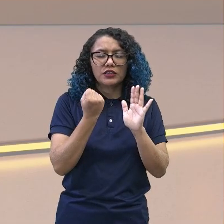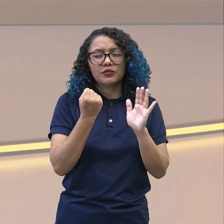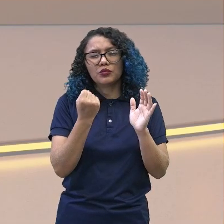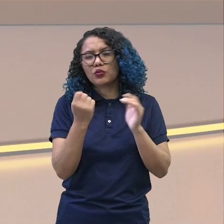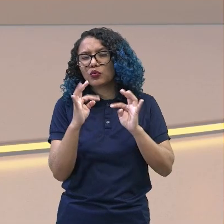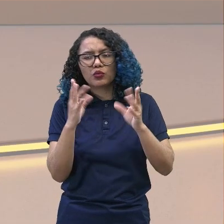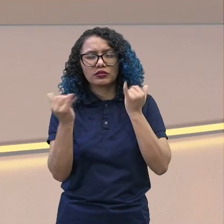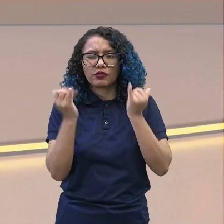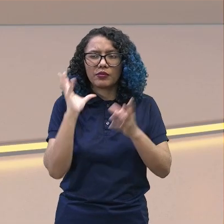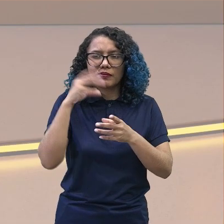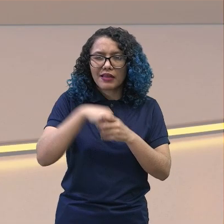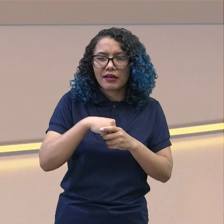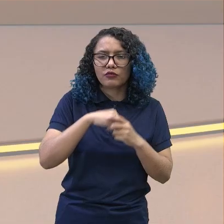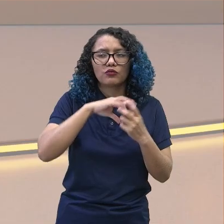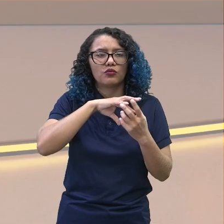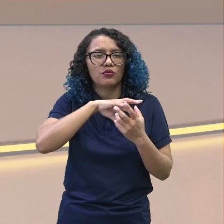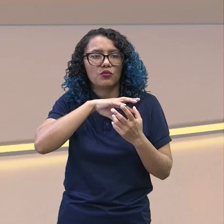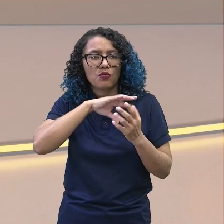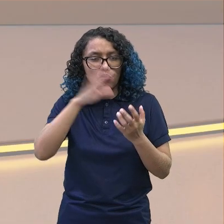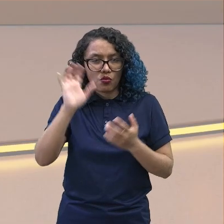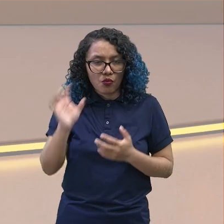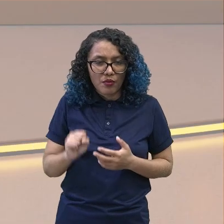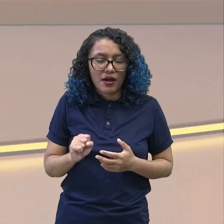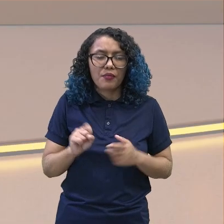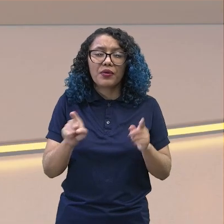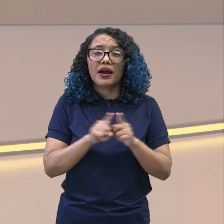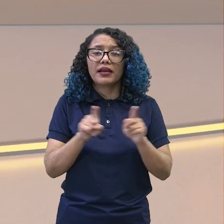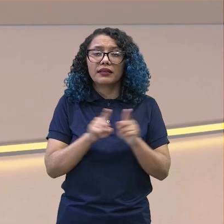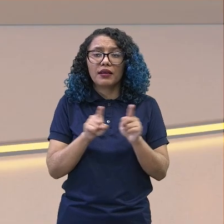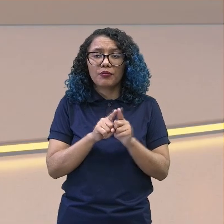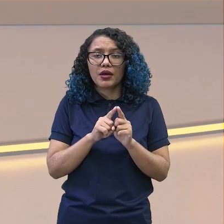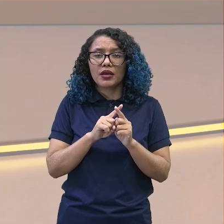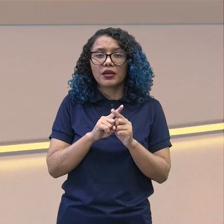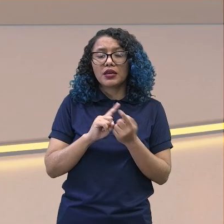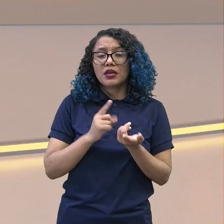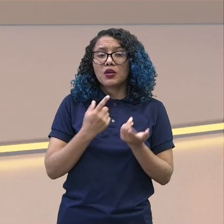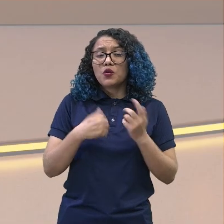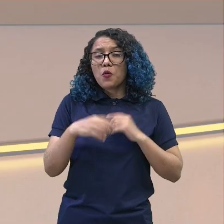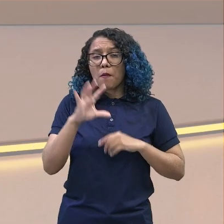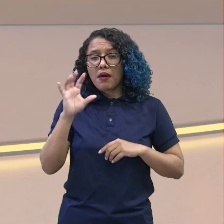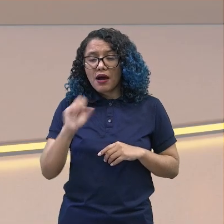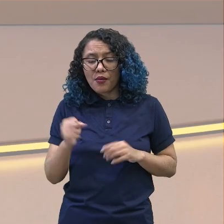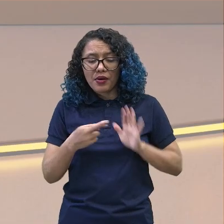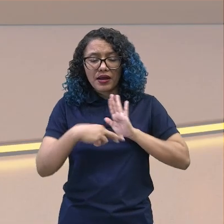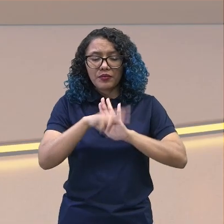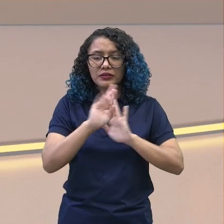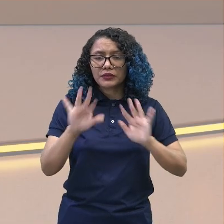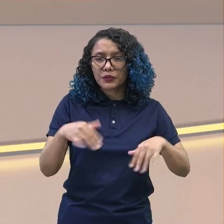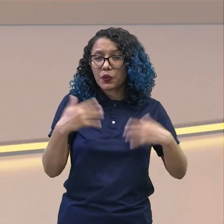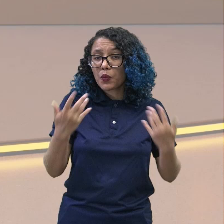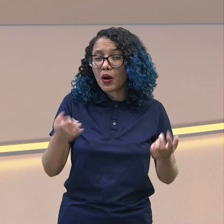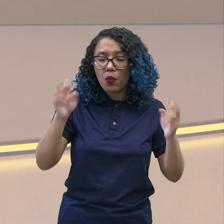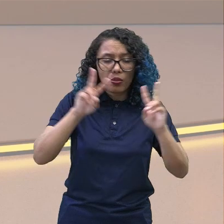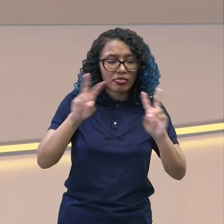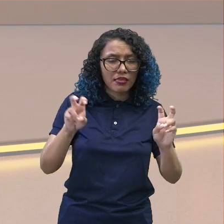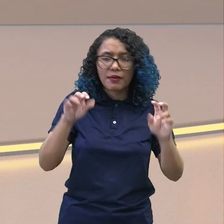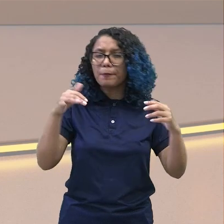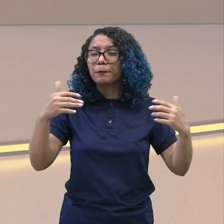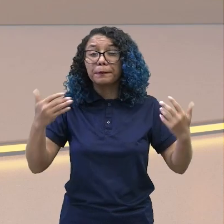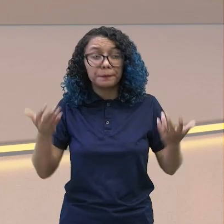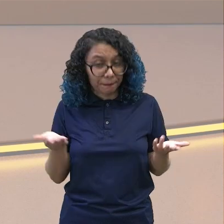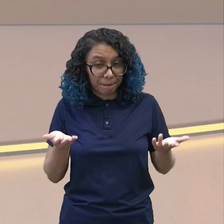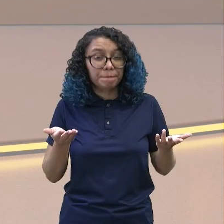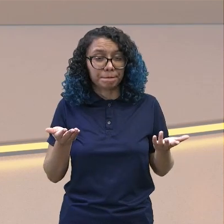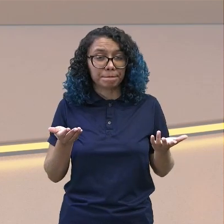também o que aquele mapa está falando, o que aquele mapa está representando, qual o assunto que está sendo abordado